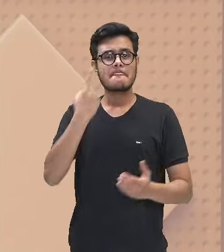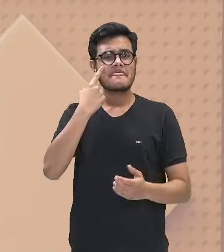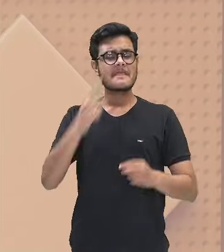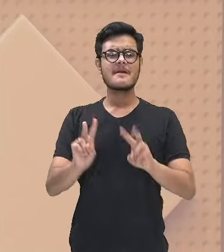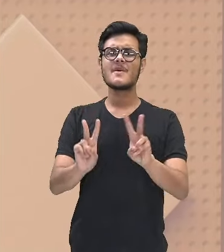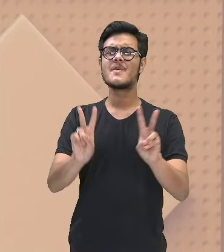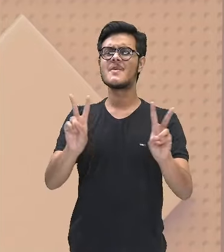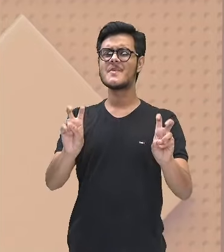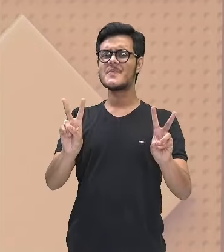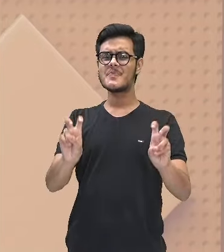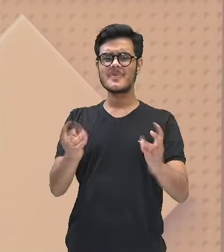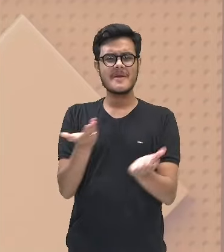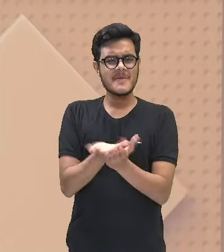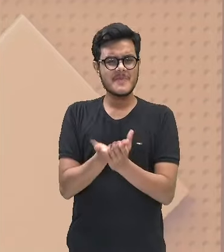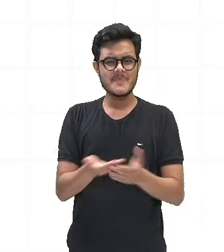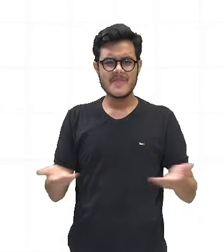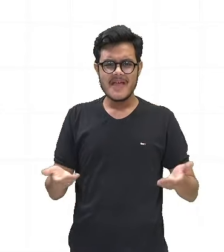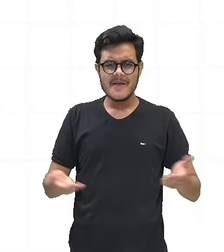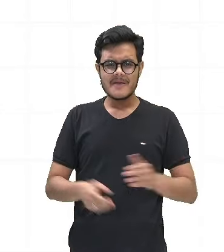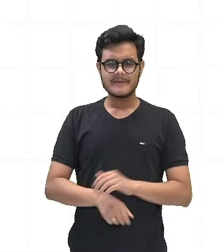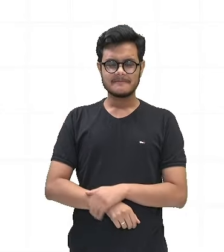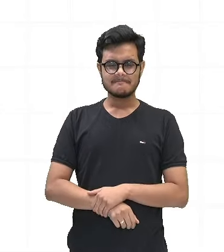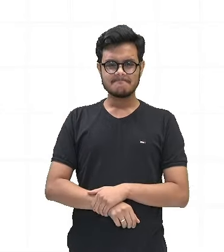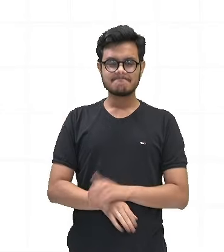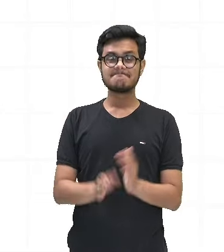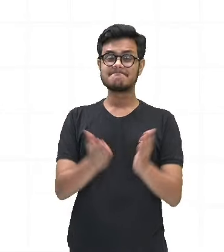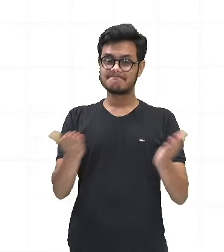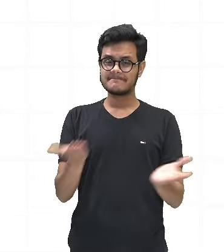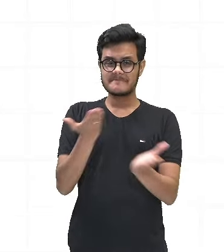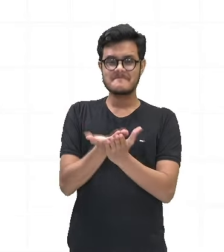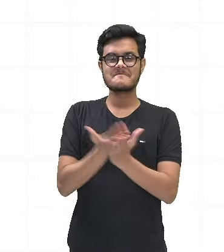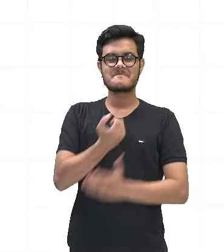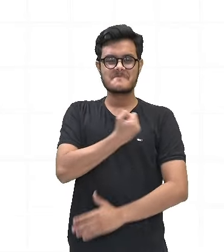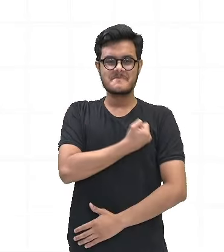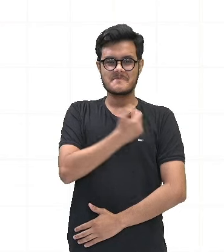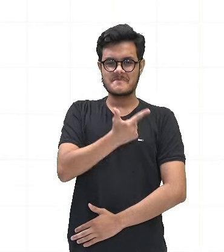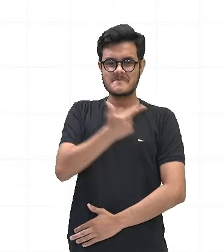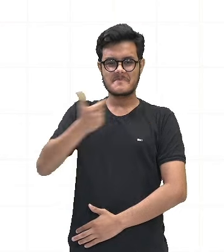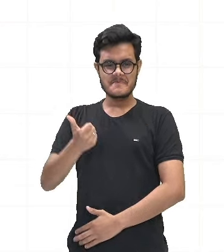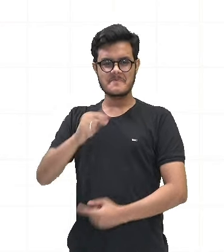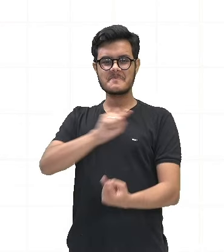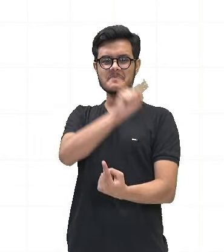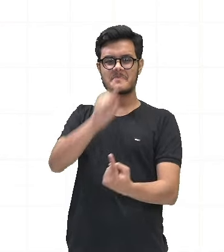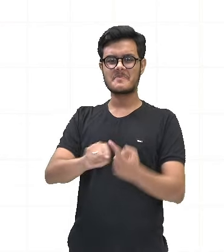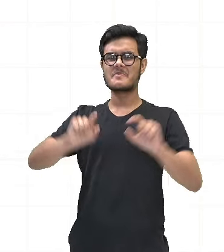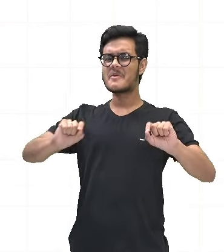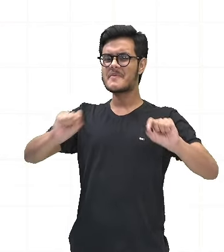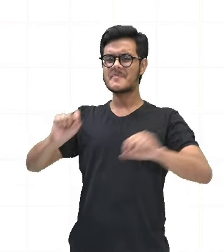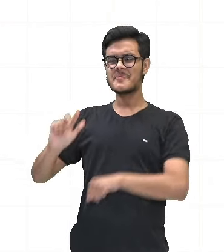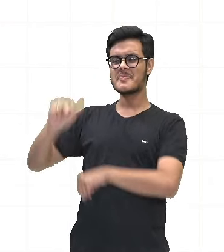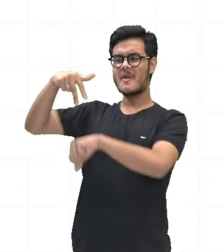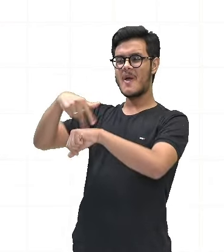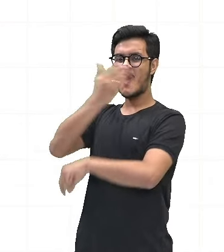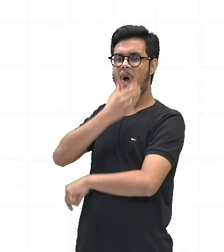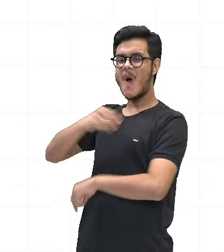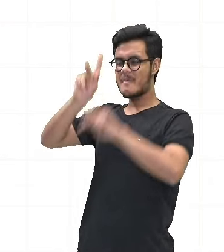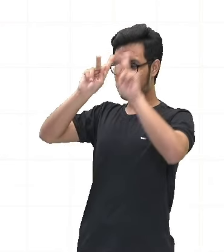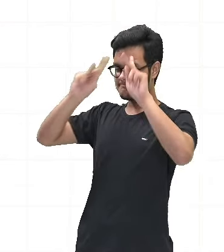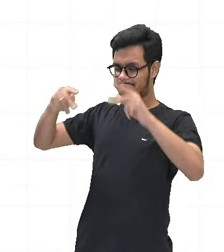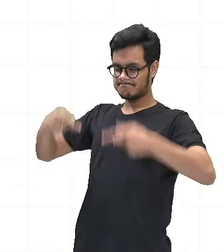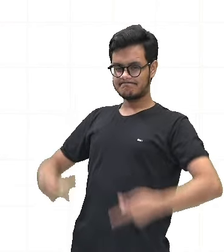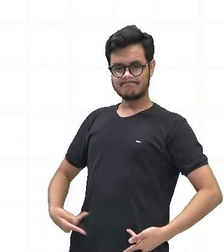objeto de conhecimento desta aula. Aula 12, objeto de conhecimento, humanismo, uma nova visão do ser